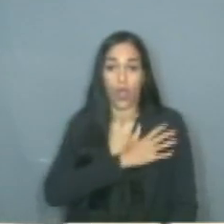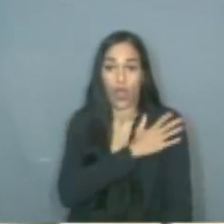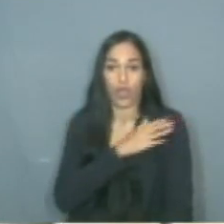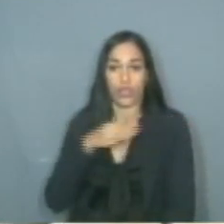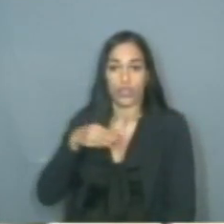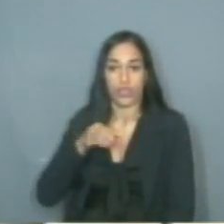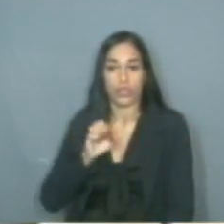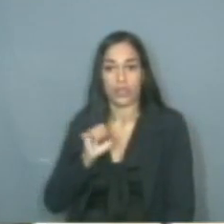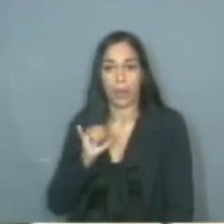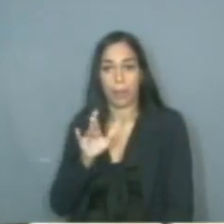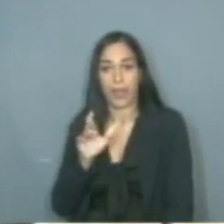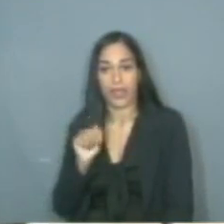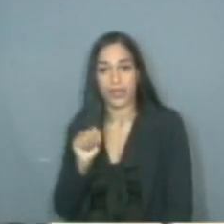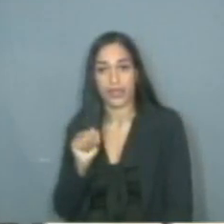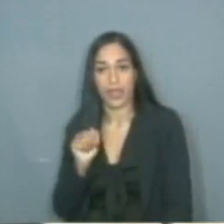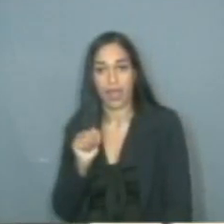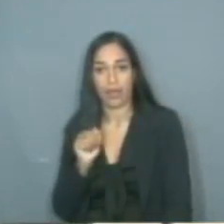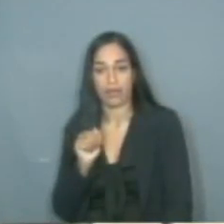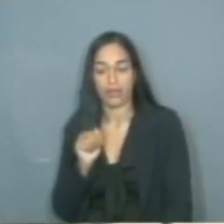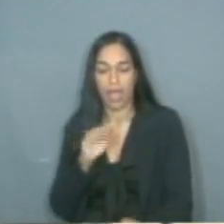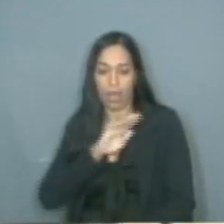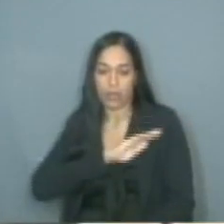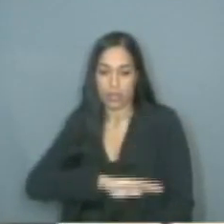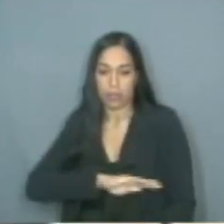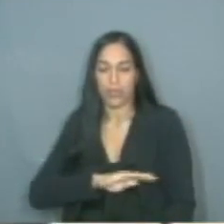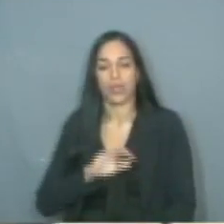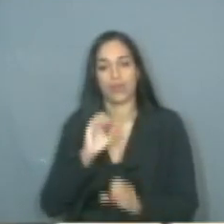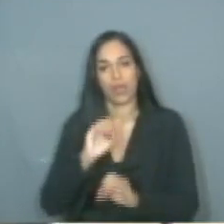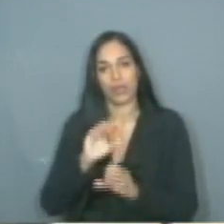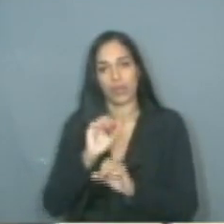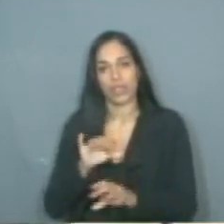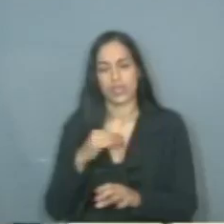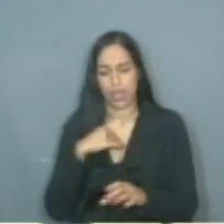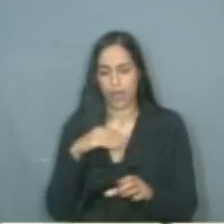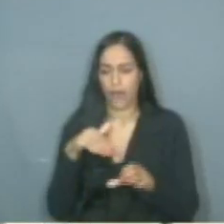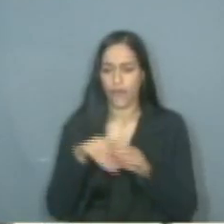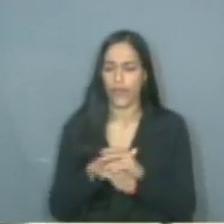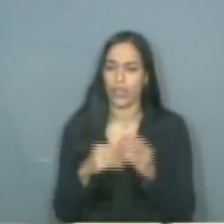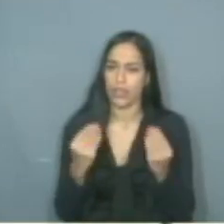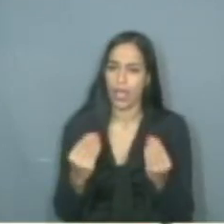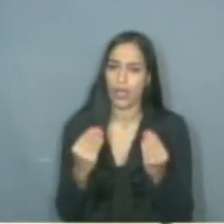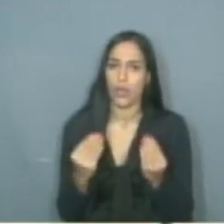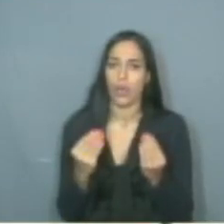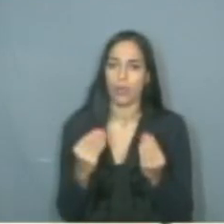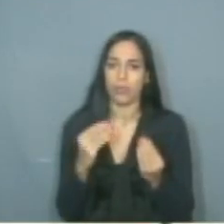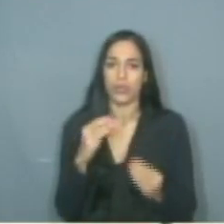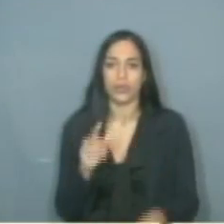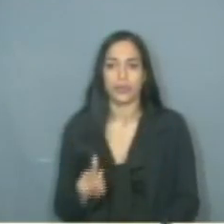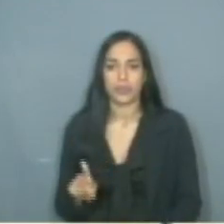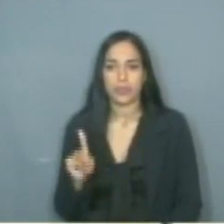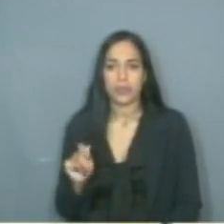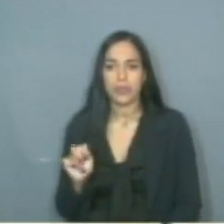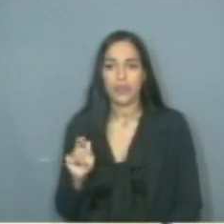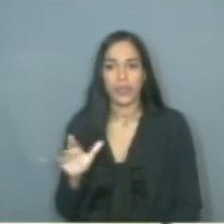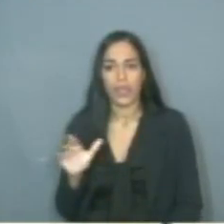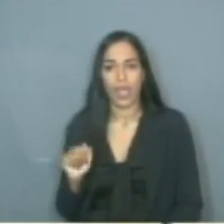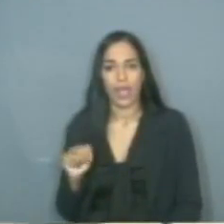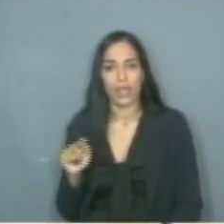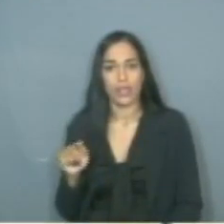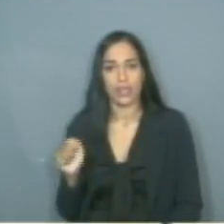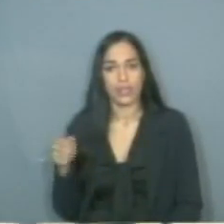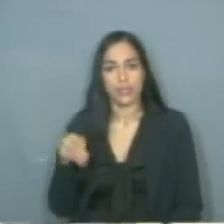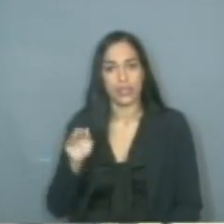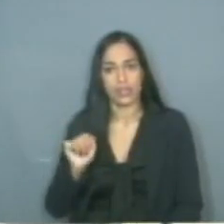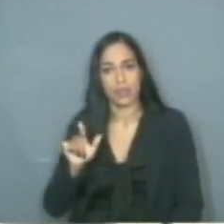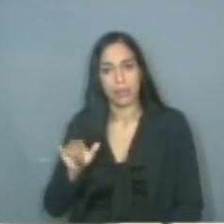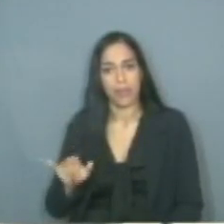da educação? Como é que eu vou votar a favor de um voto de aplausos para Carla Zambelli, a pistoleira do